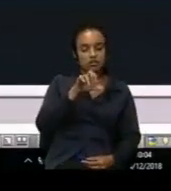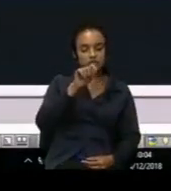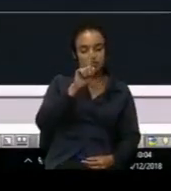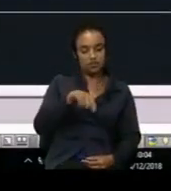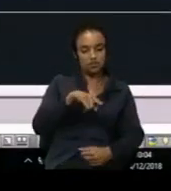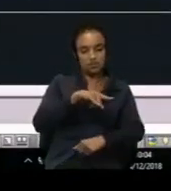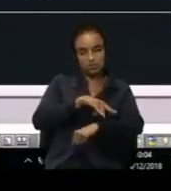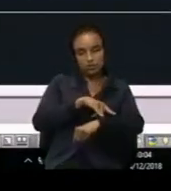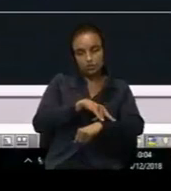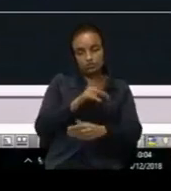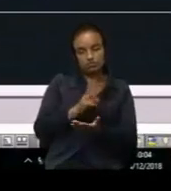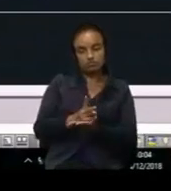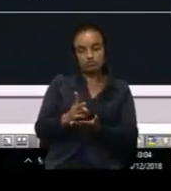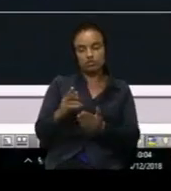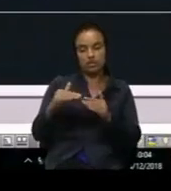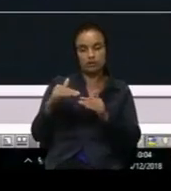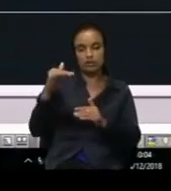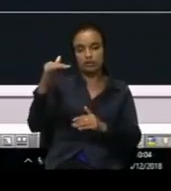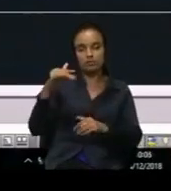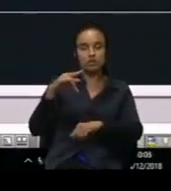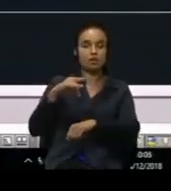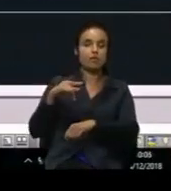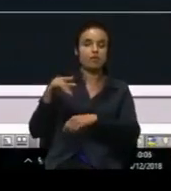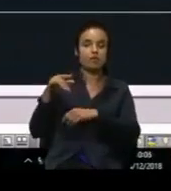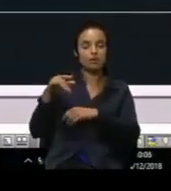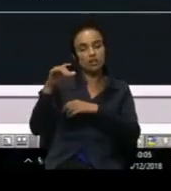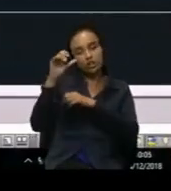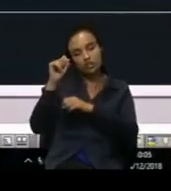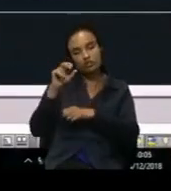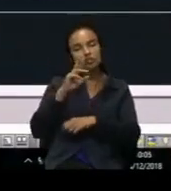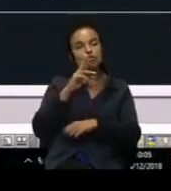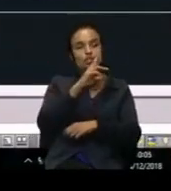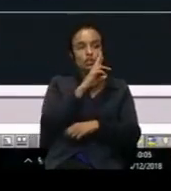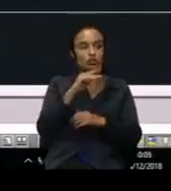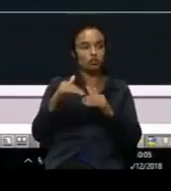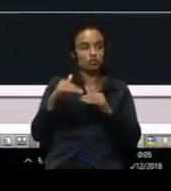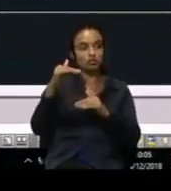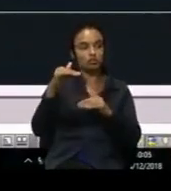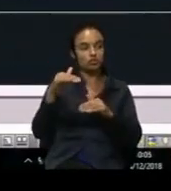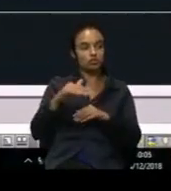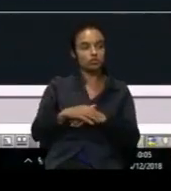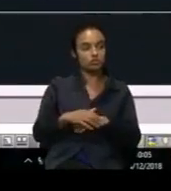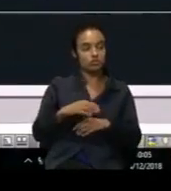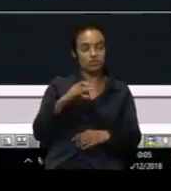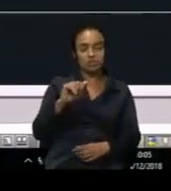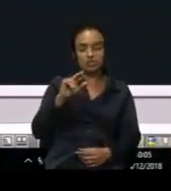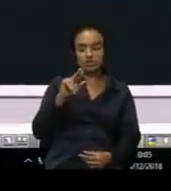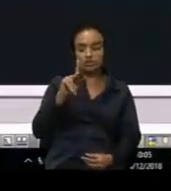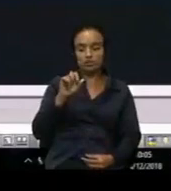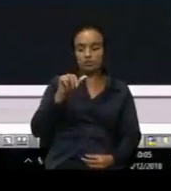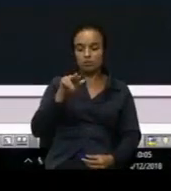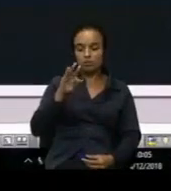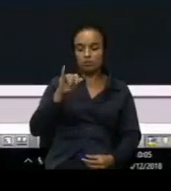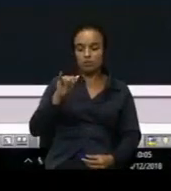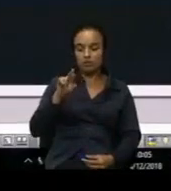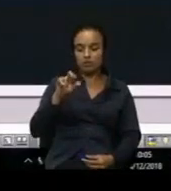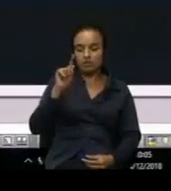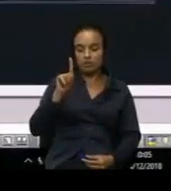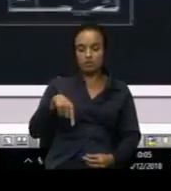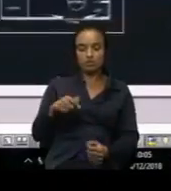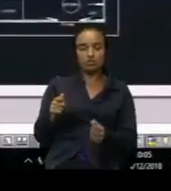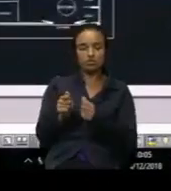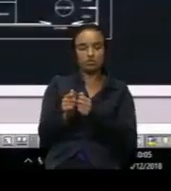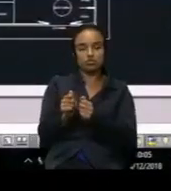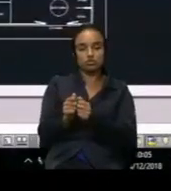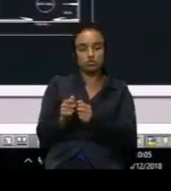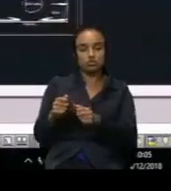cima, manteve o escritório, depósito e o corte ainda. Agora, a carpintaria está junto com o corte, tá? Já